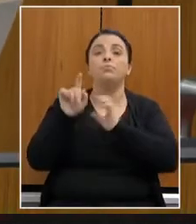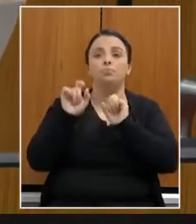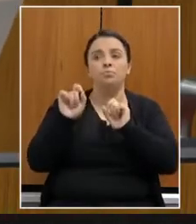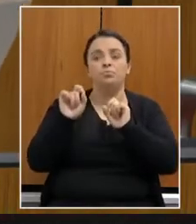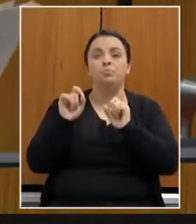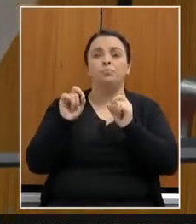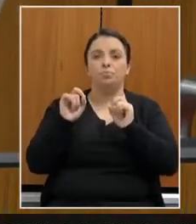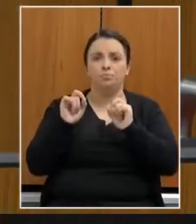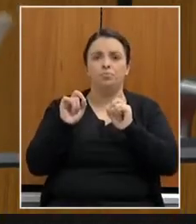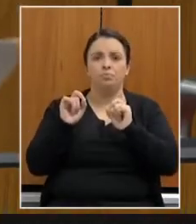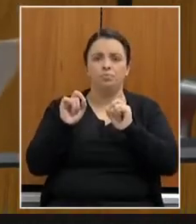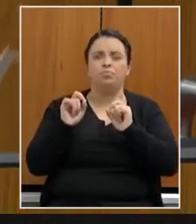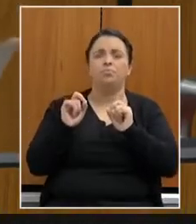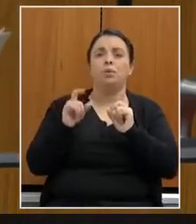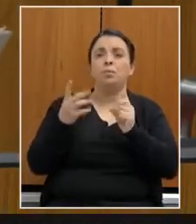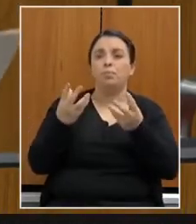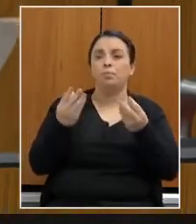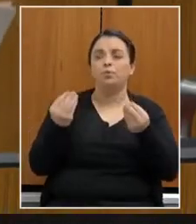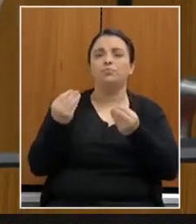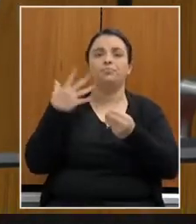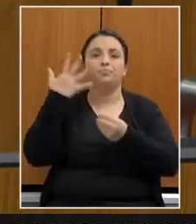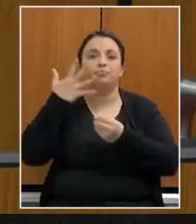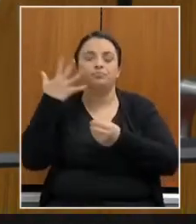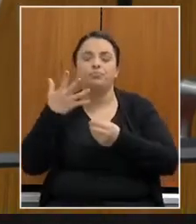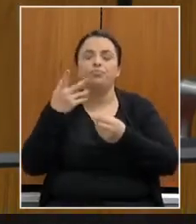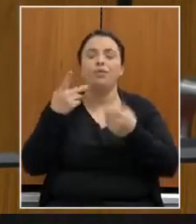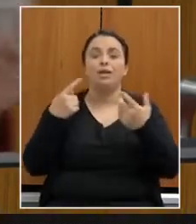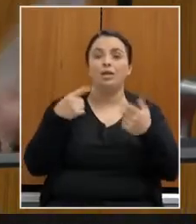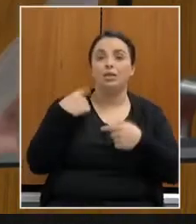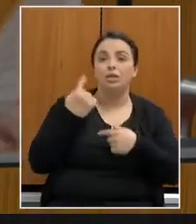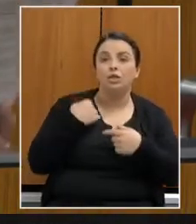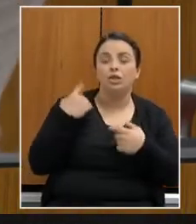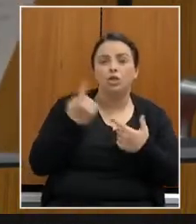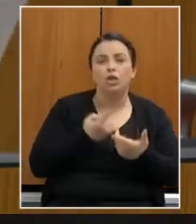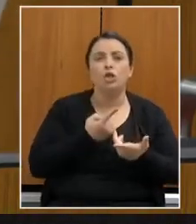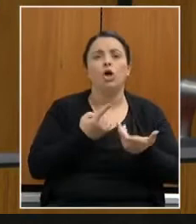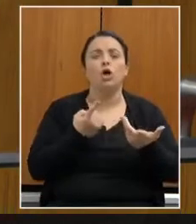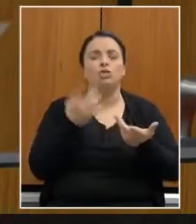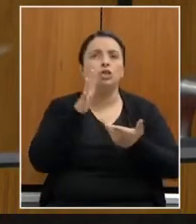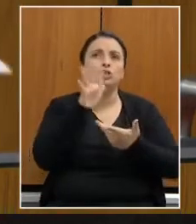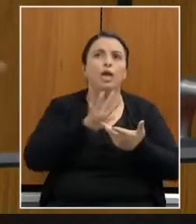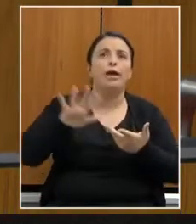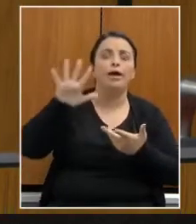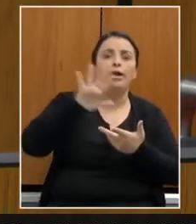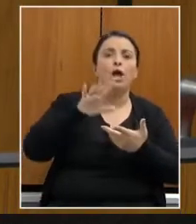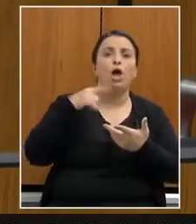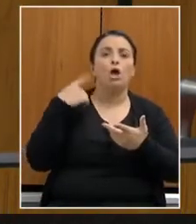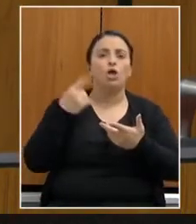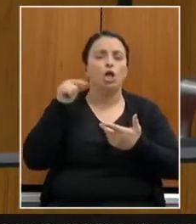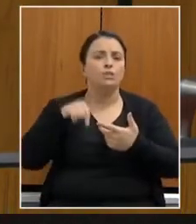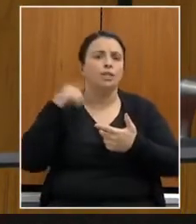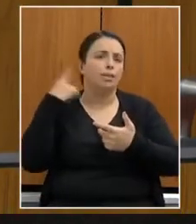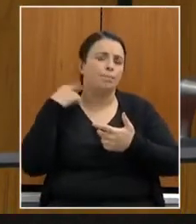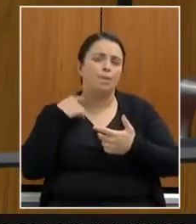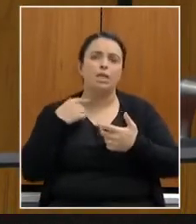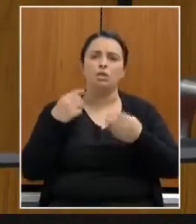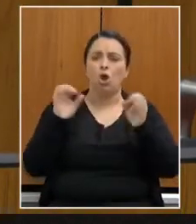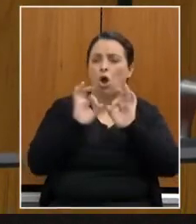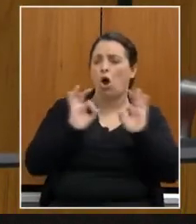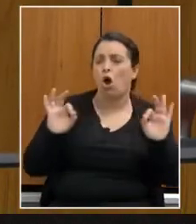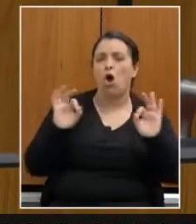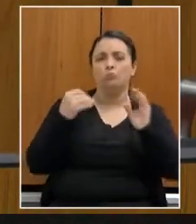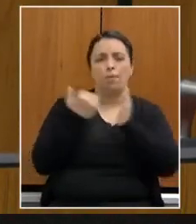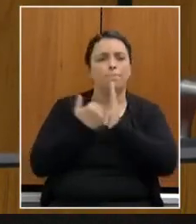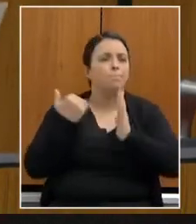eu escutei muito que assim nós estamos sendo de forma geral nós estamos sendo sucesso melhor desempenho maior